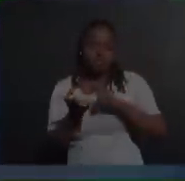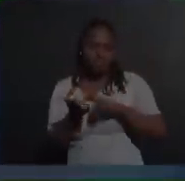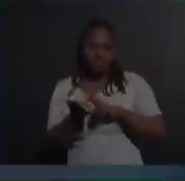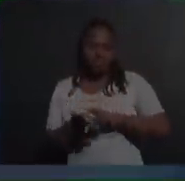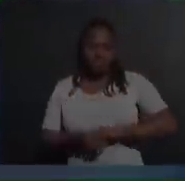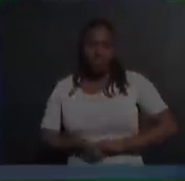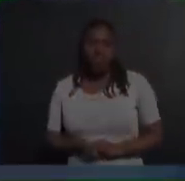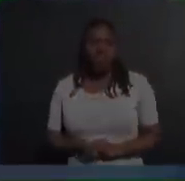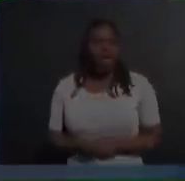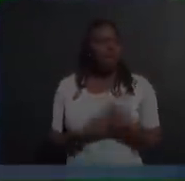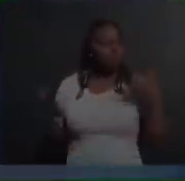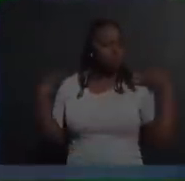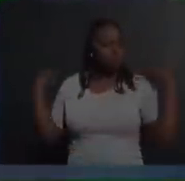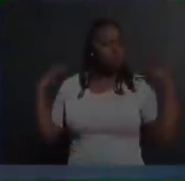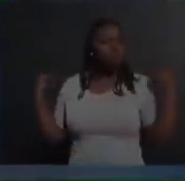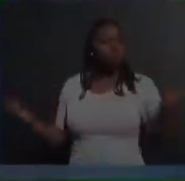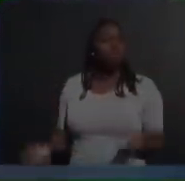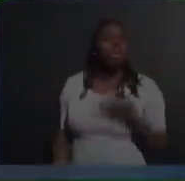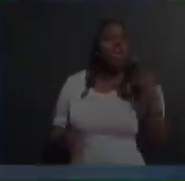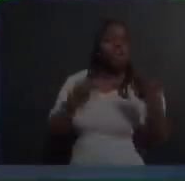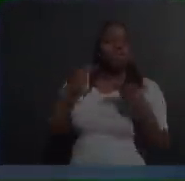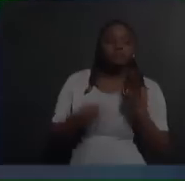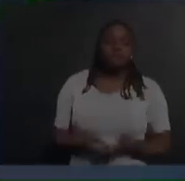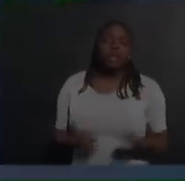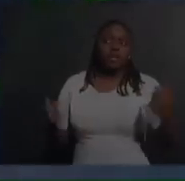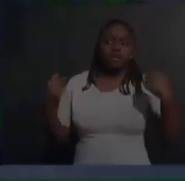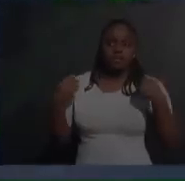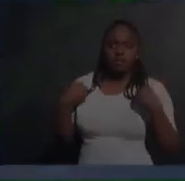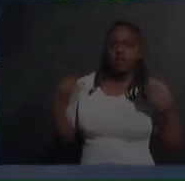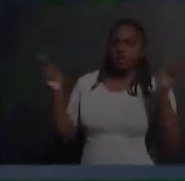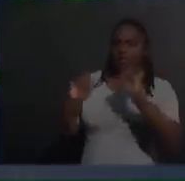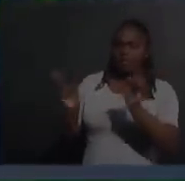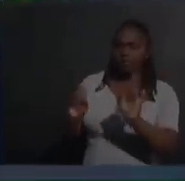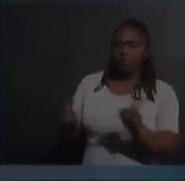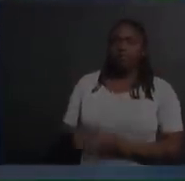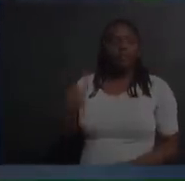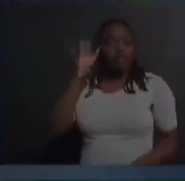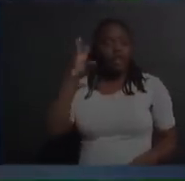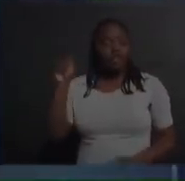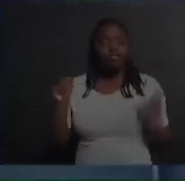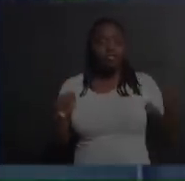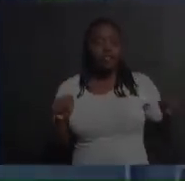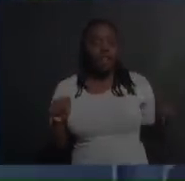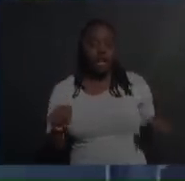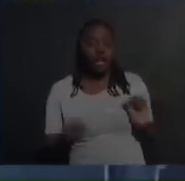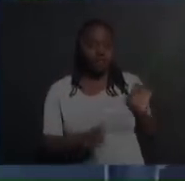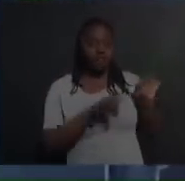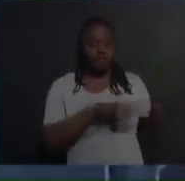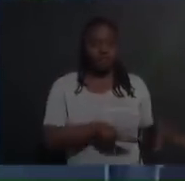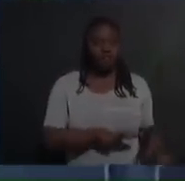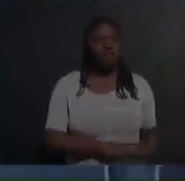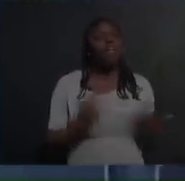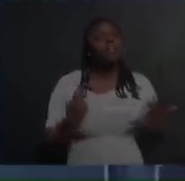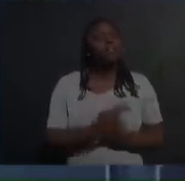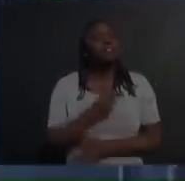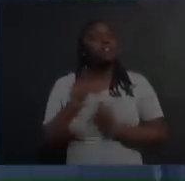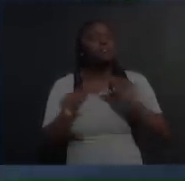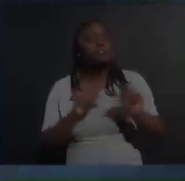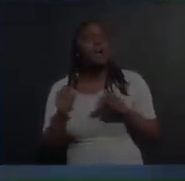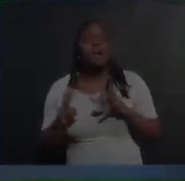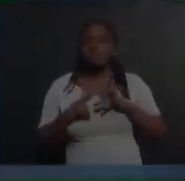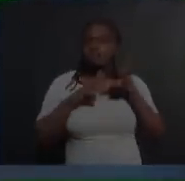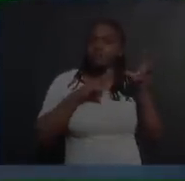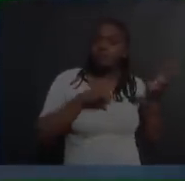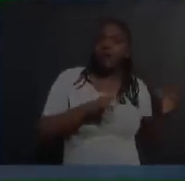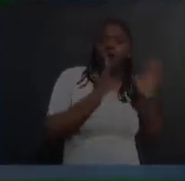balão. E aí eu comecei a falar, não, eu não vou, achando que eles iam desistir. O que que aconteceu? Nós fomos